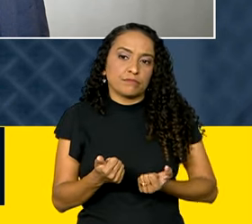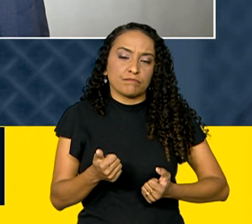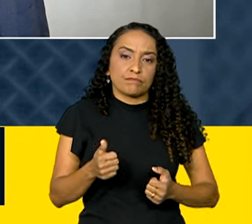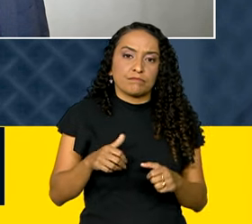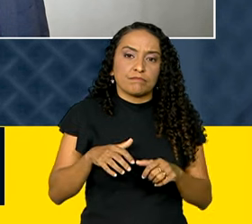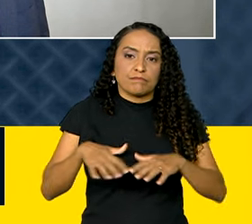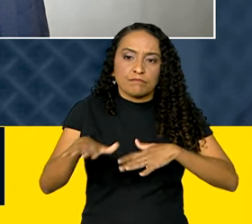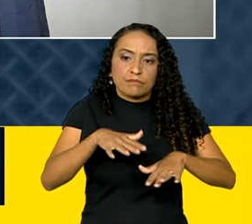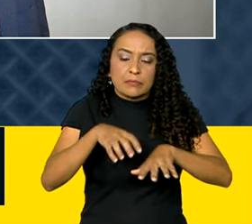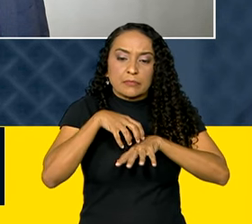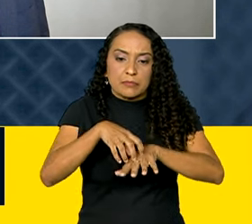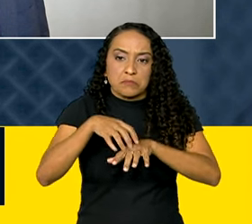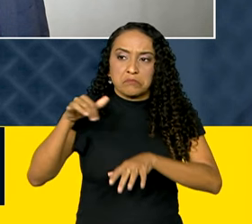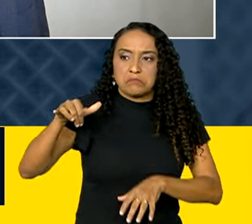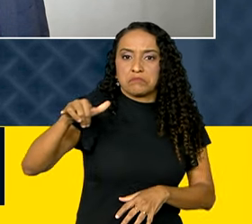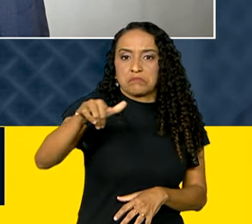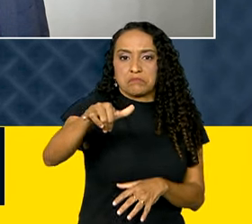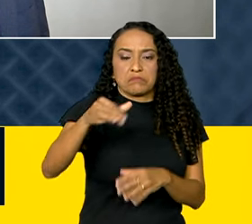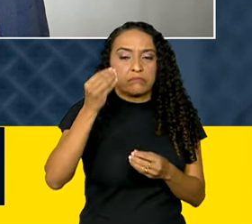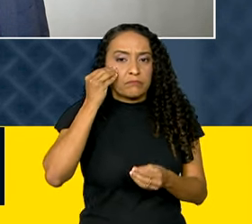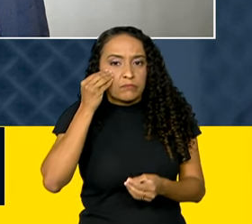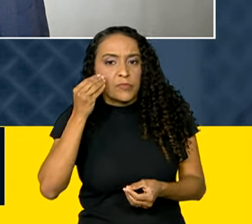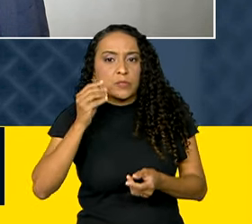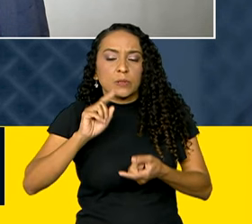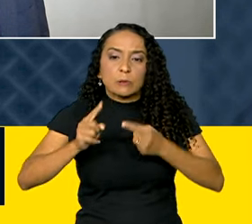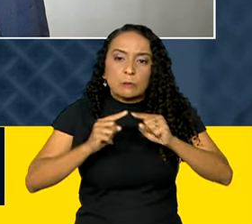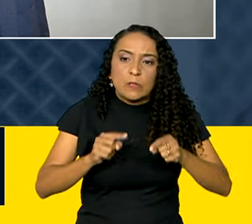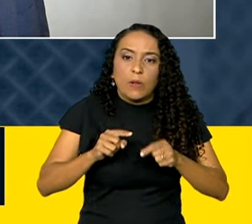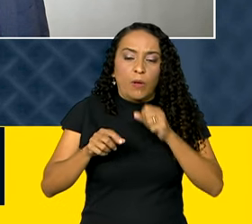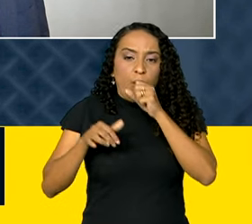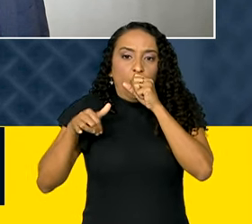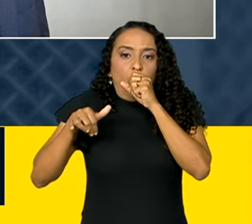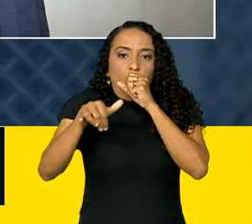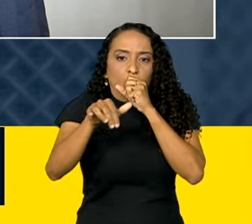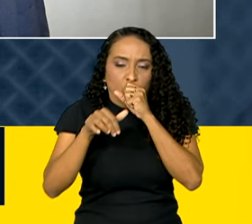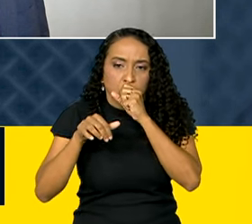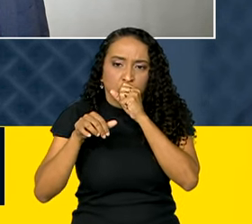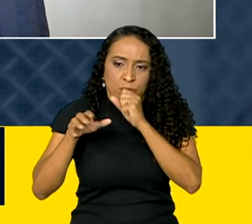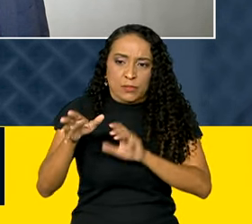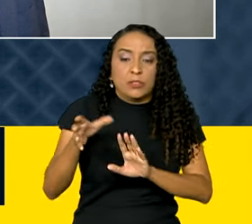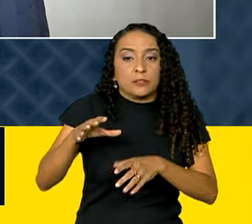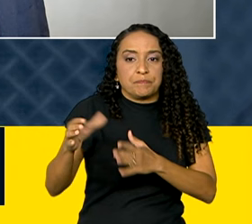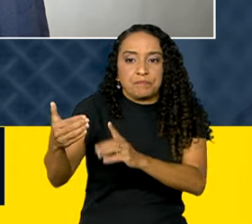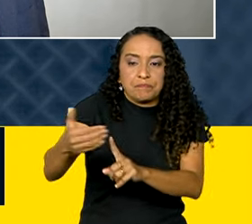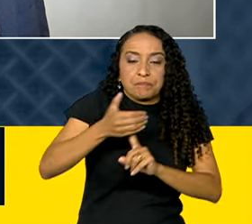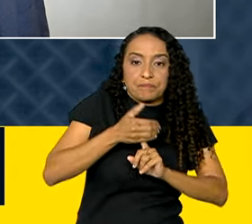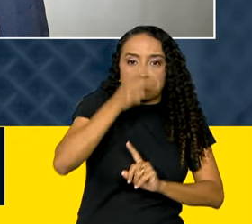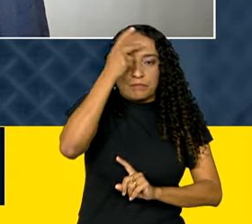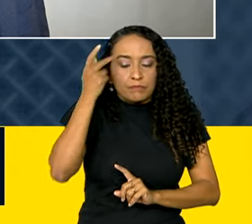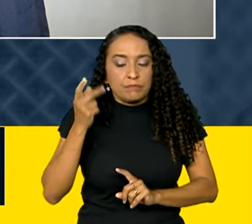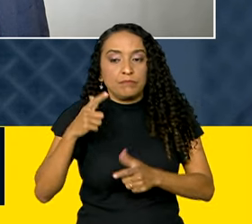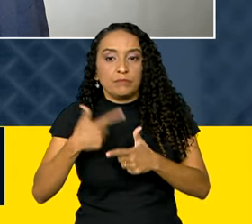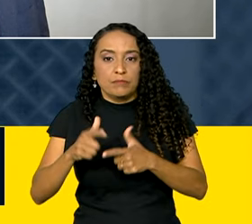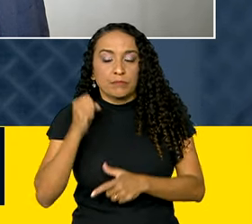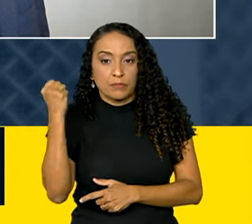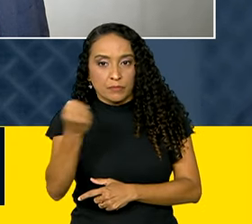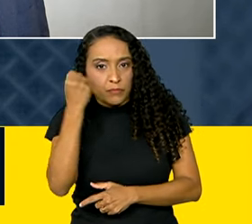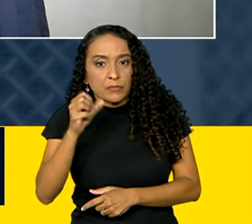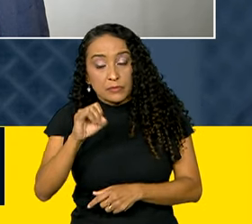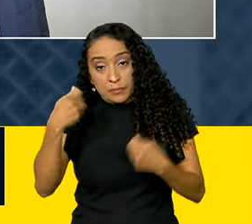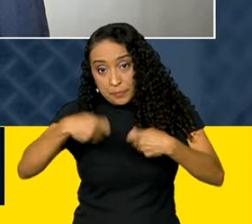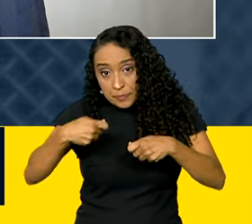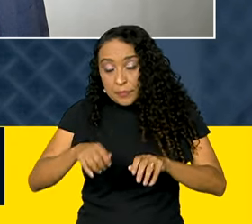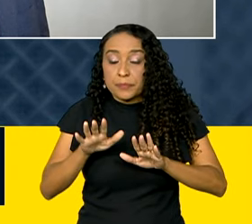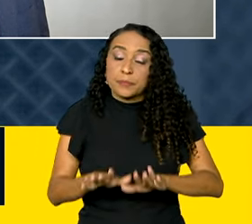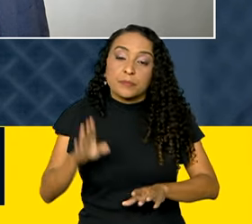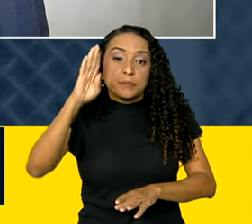mobilizando transporte aéreo, uso de aeronaves para resgate em situações críticas, quando for necessário,